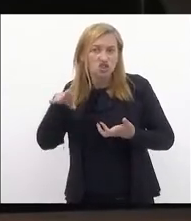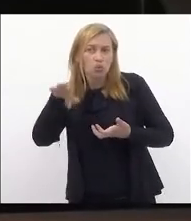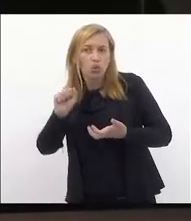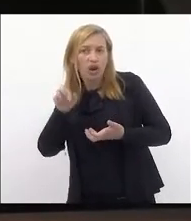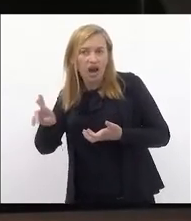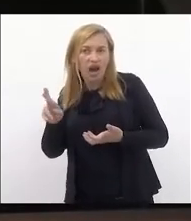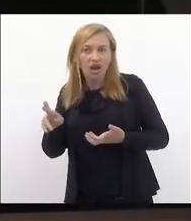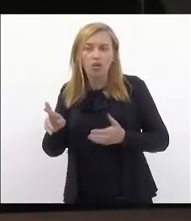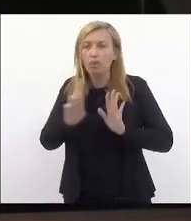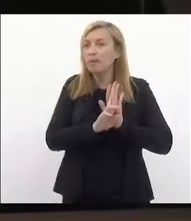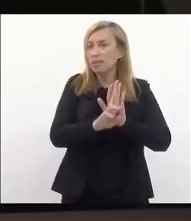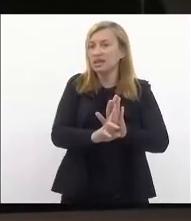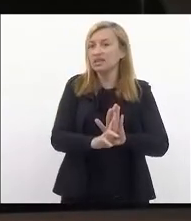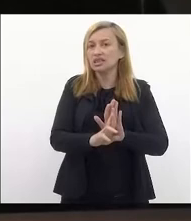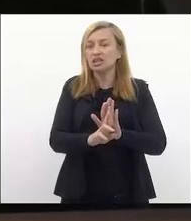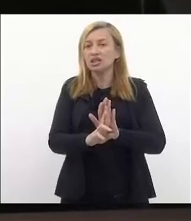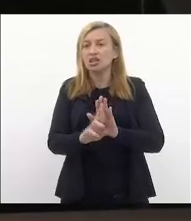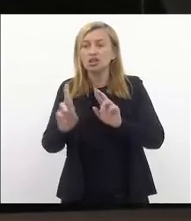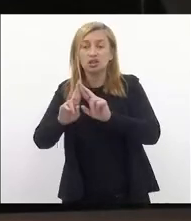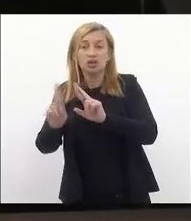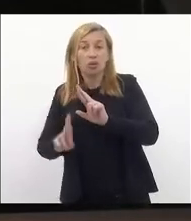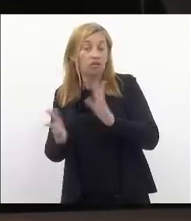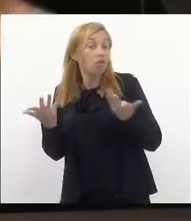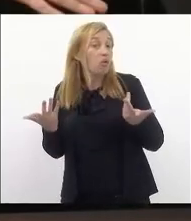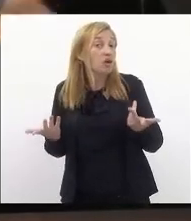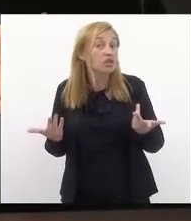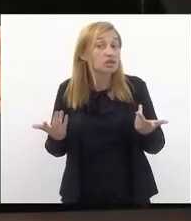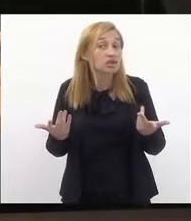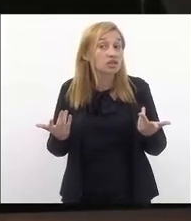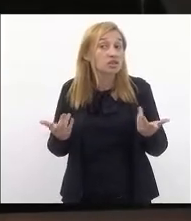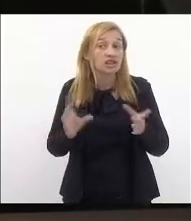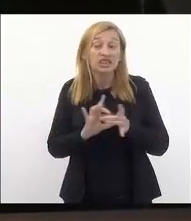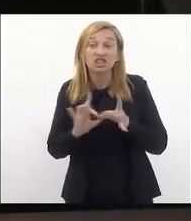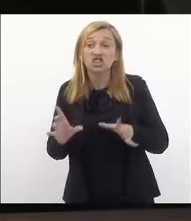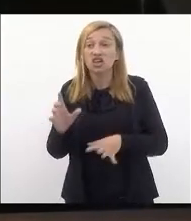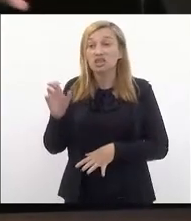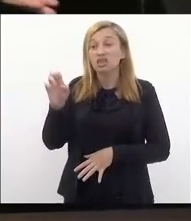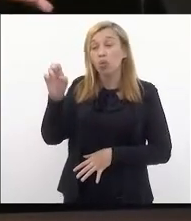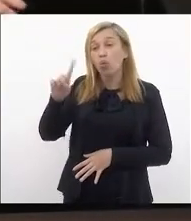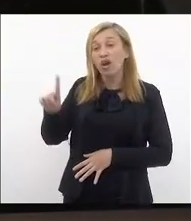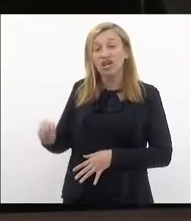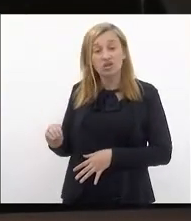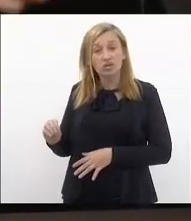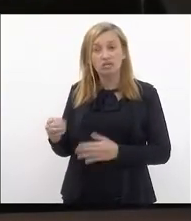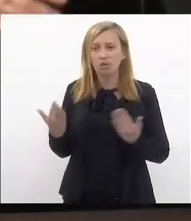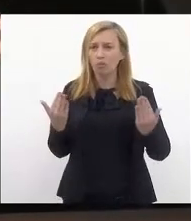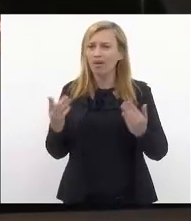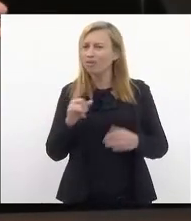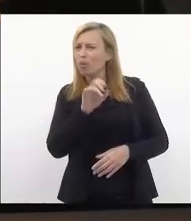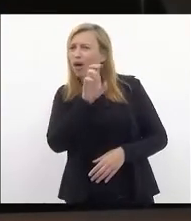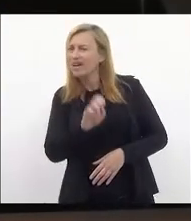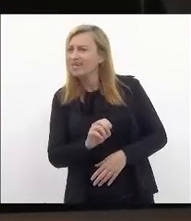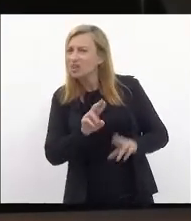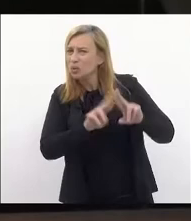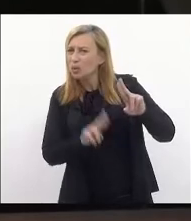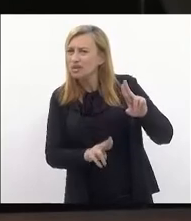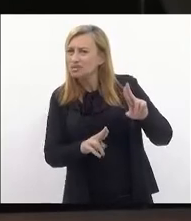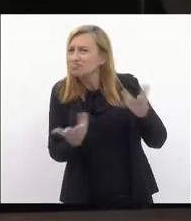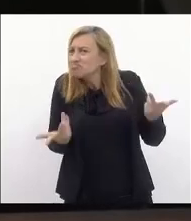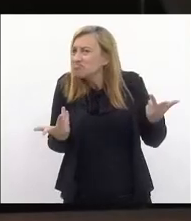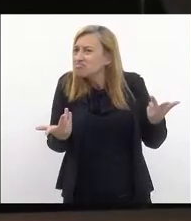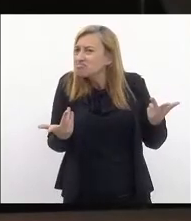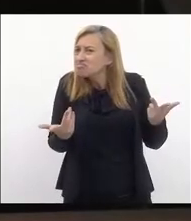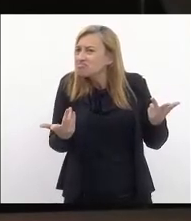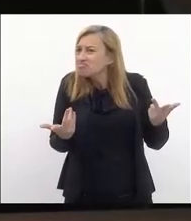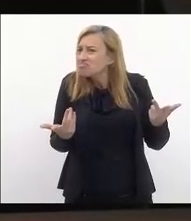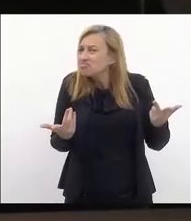como representantes da UERJ eles vão deixar de ser o EESO e vão ser equiparados à UERJ essa que é a verdade é um corporativismo